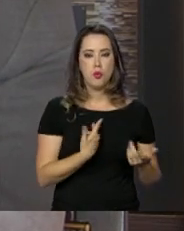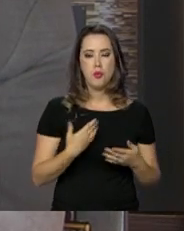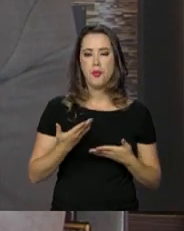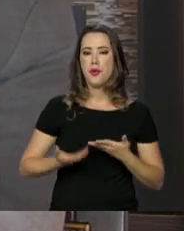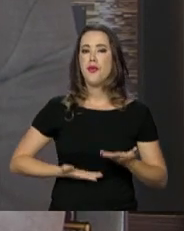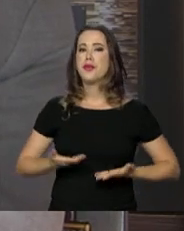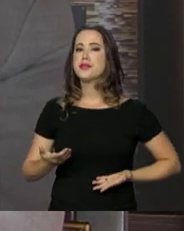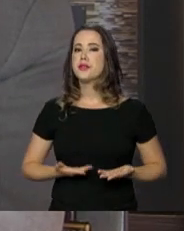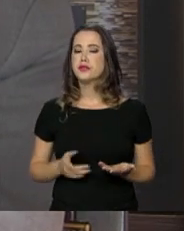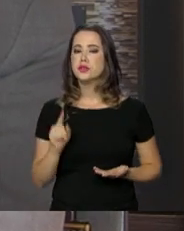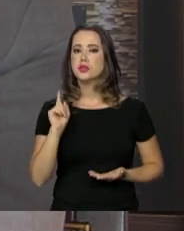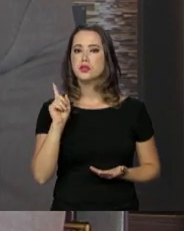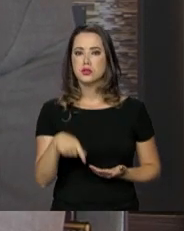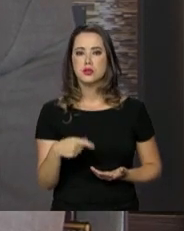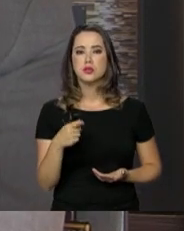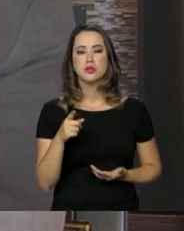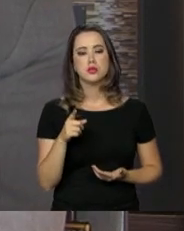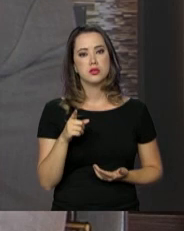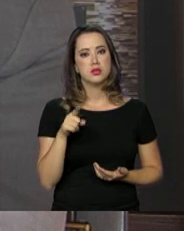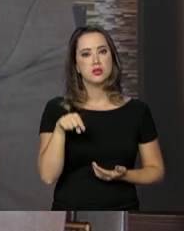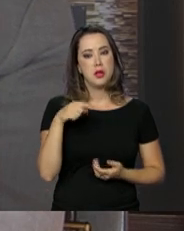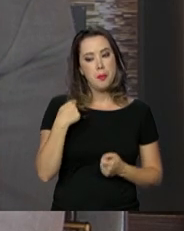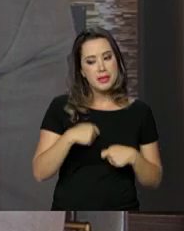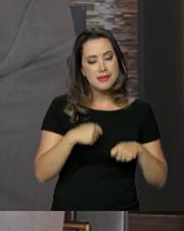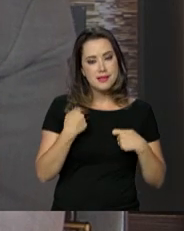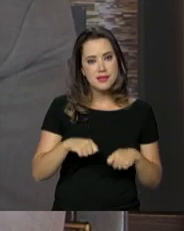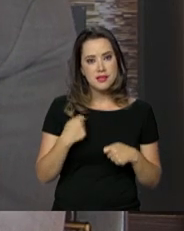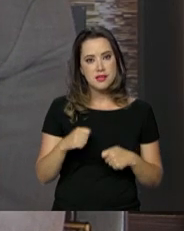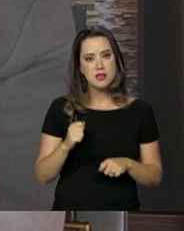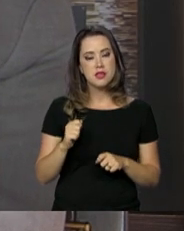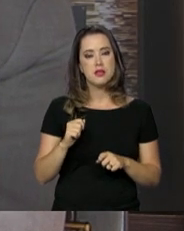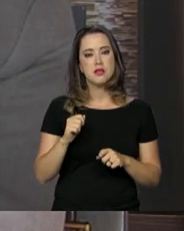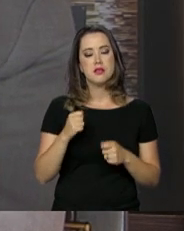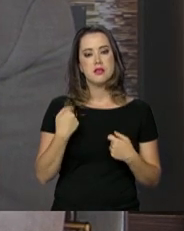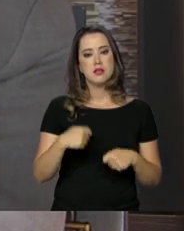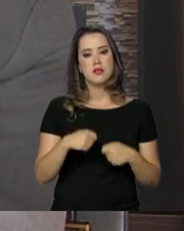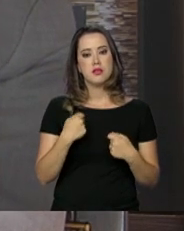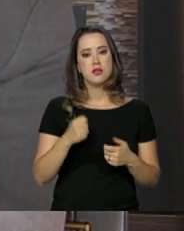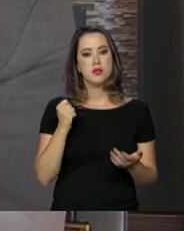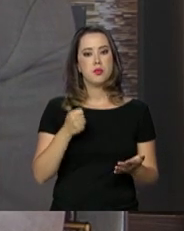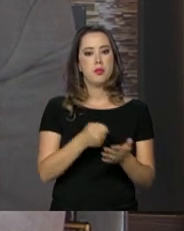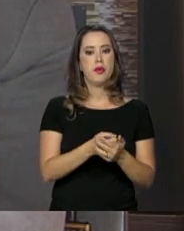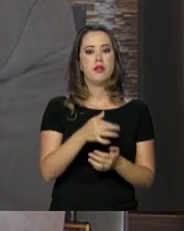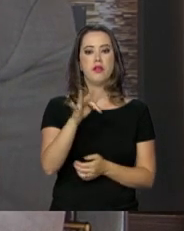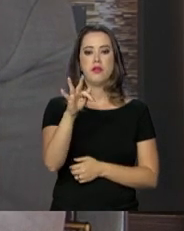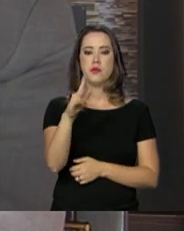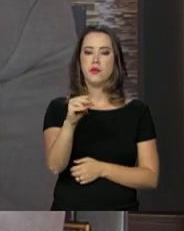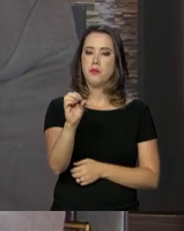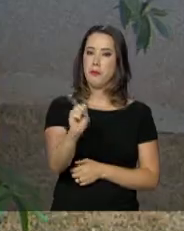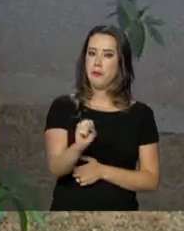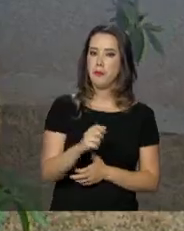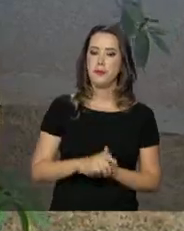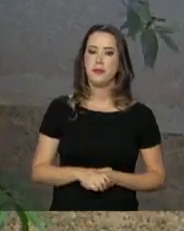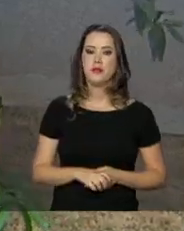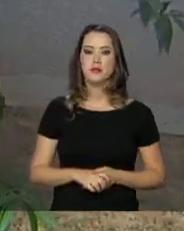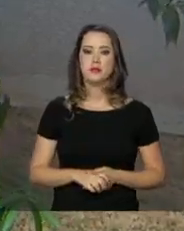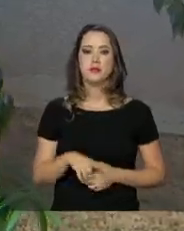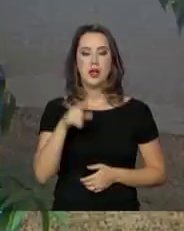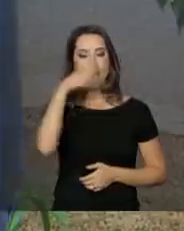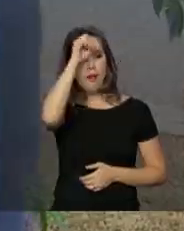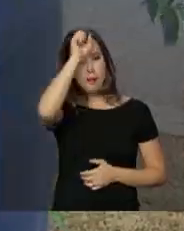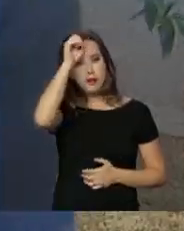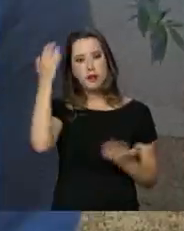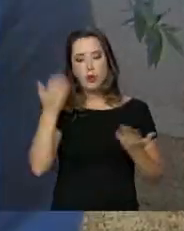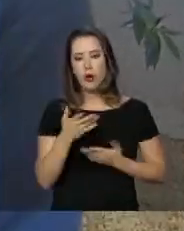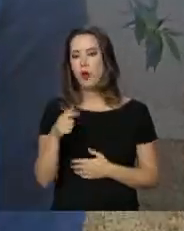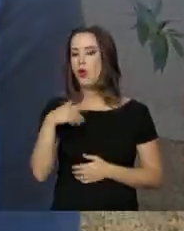prestação de serviço é implica na do pagamento do fgts rinaldo aprendeu a lição